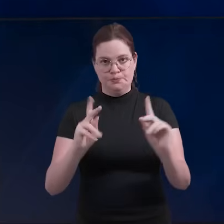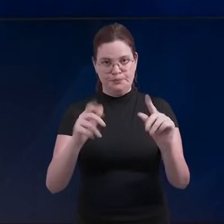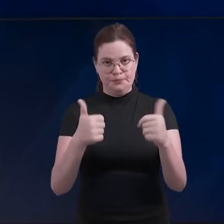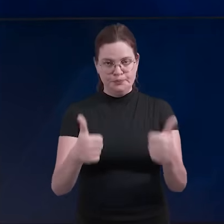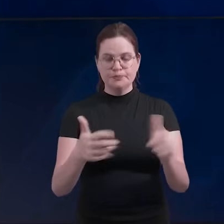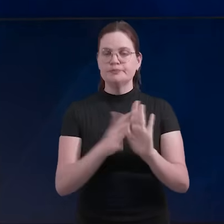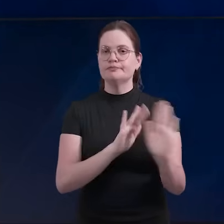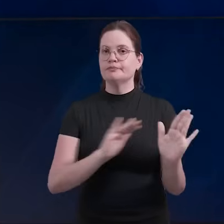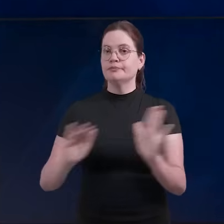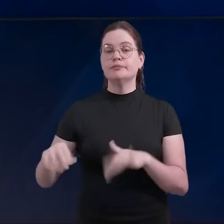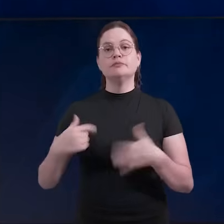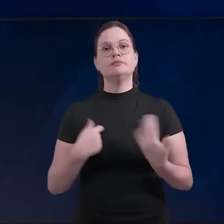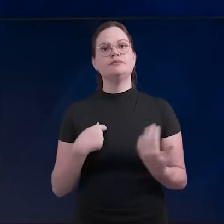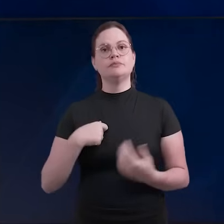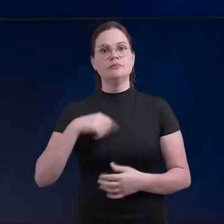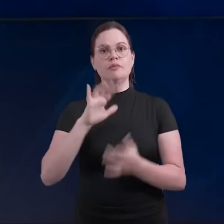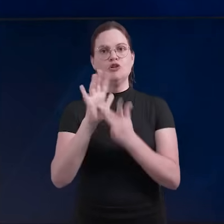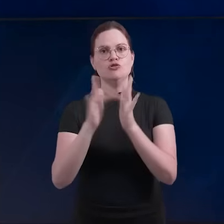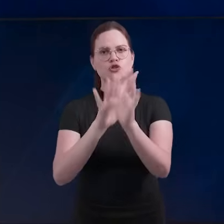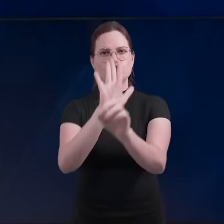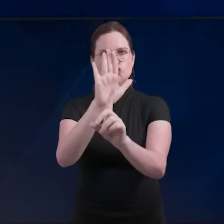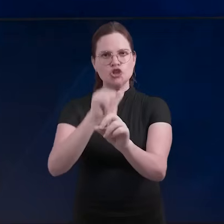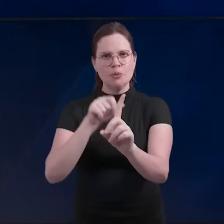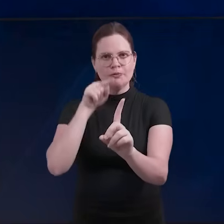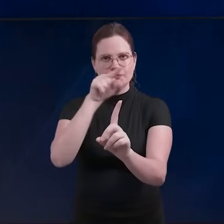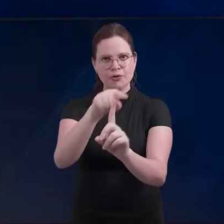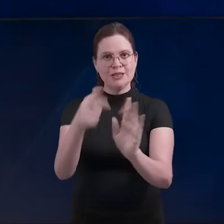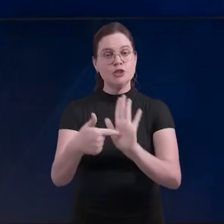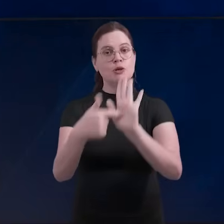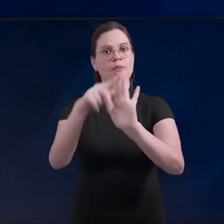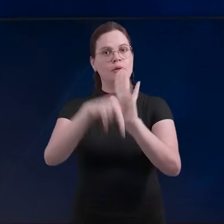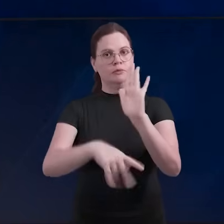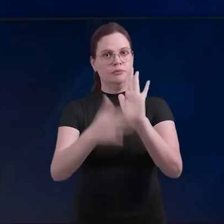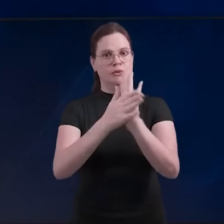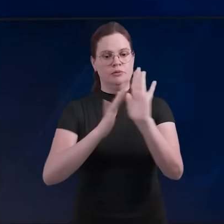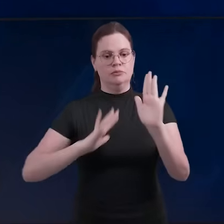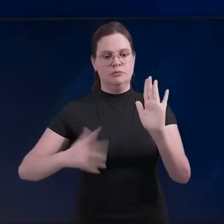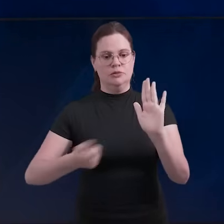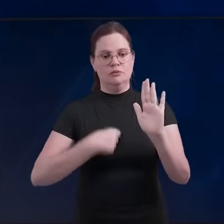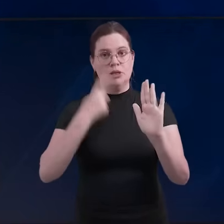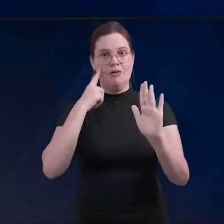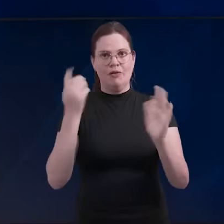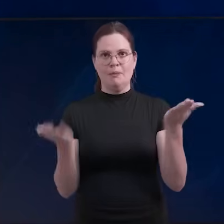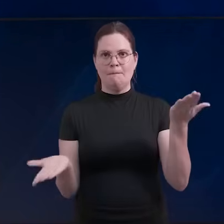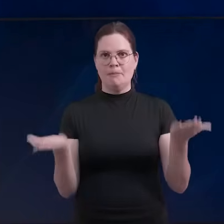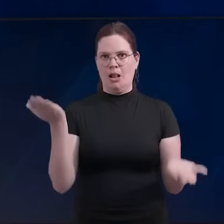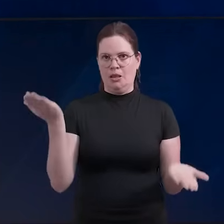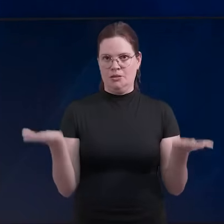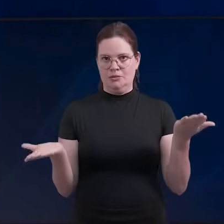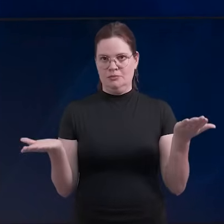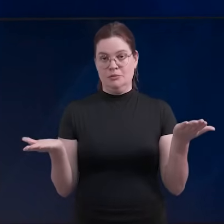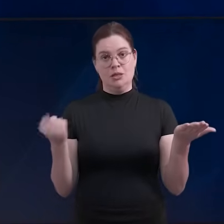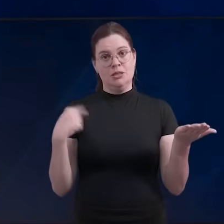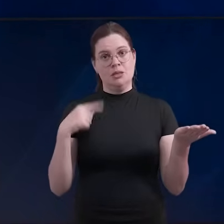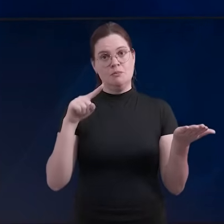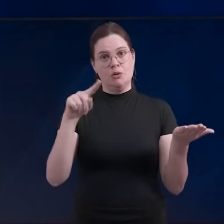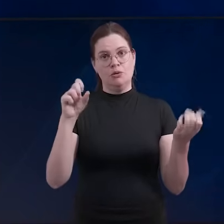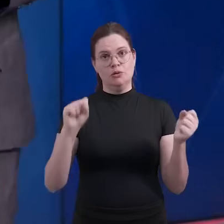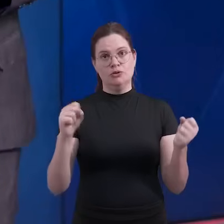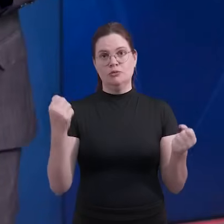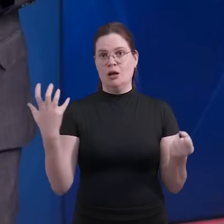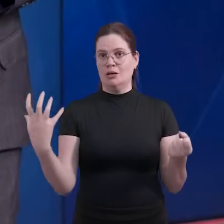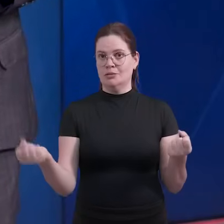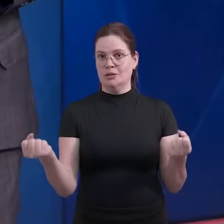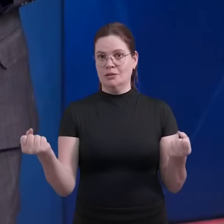da oferta da salvação em Jesus, você pode então fazer 2 coisas. Veja bem, está vendo essa balança aqui? Você pode aceitar